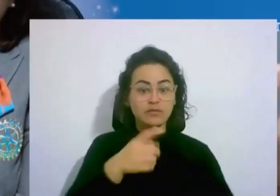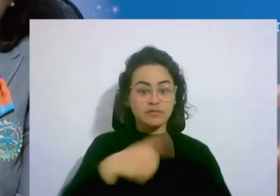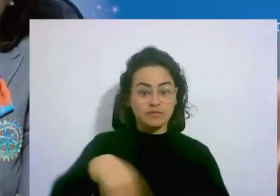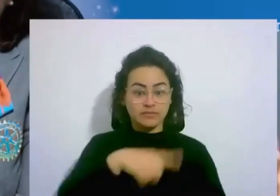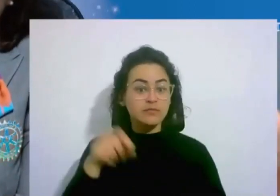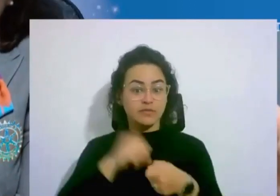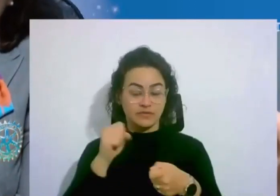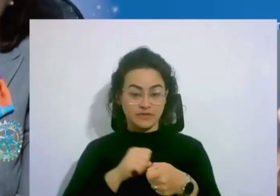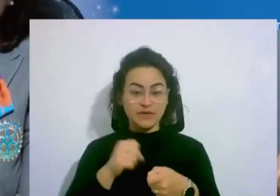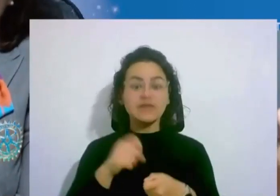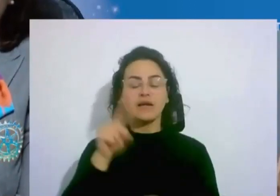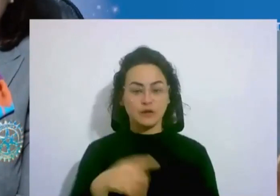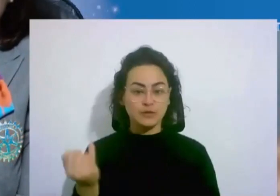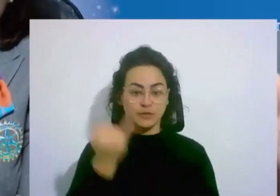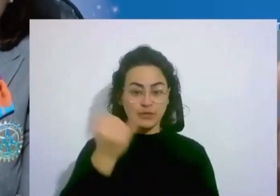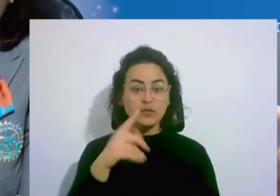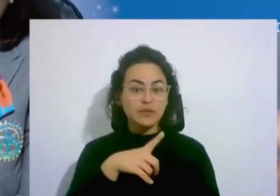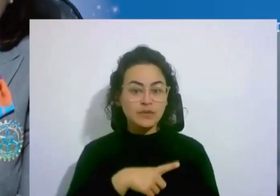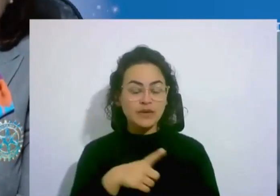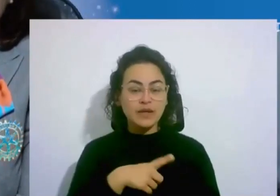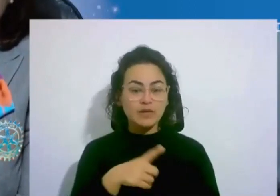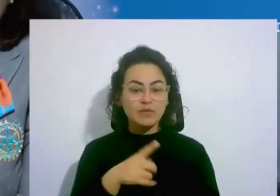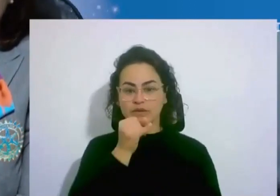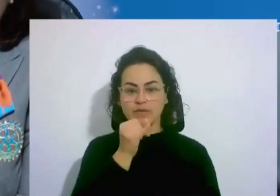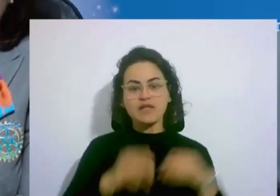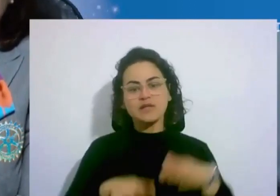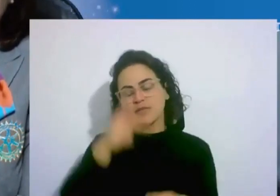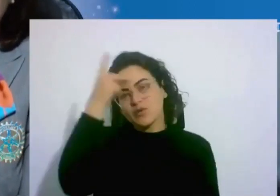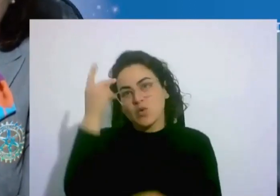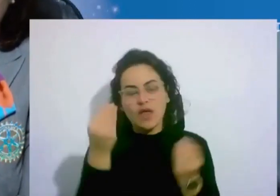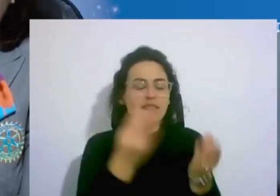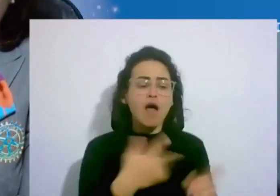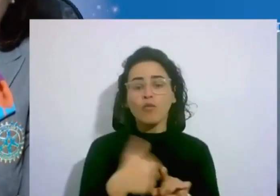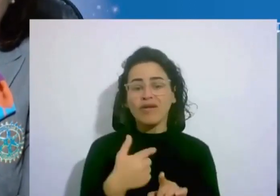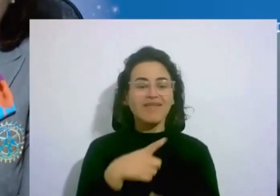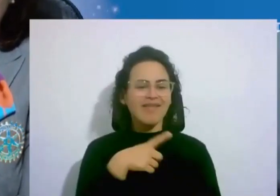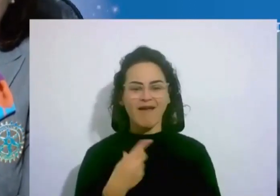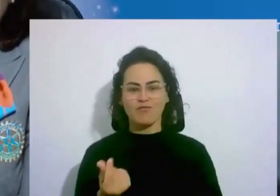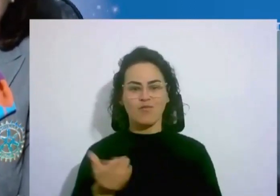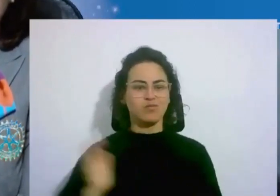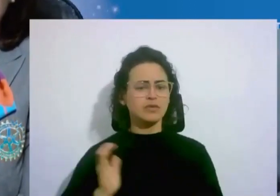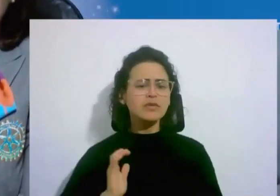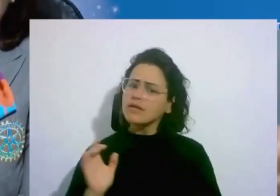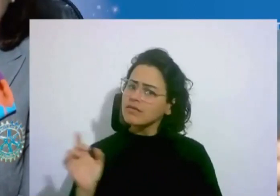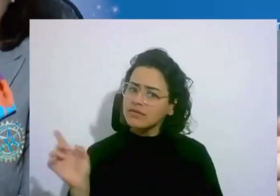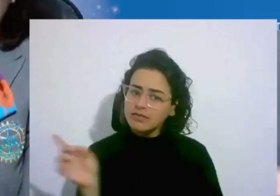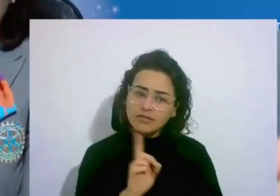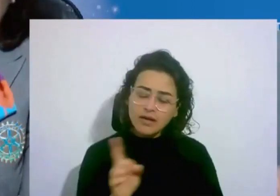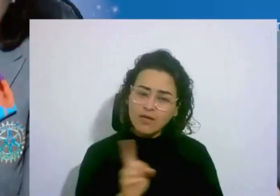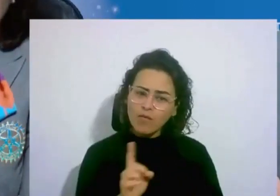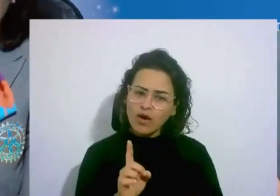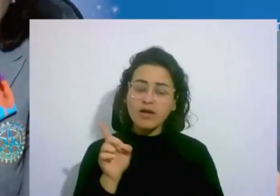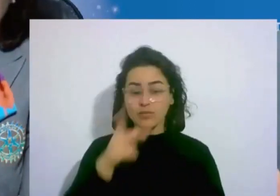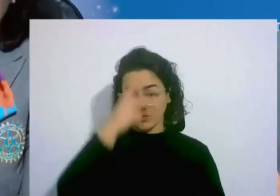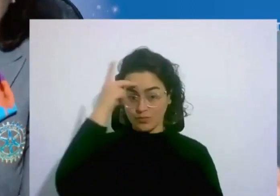Porque se eu ouvir muito, a pessoa doa porque tem. E eu repito a mesma pergunta. Ela tem